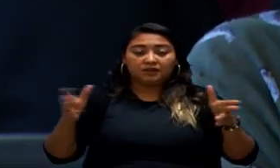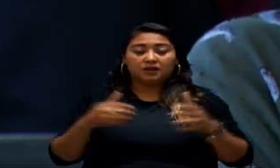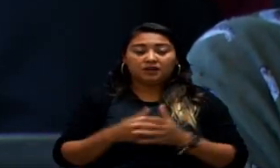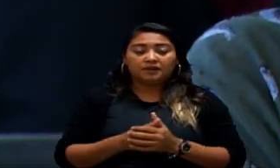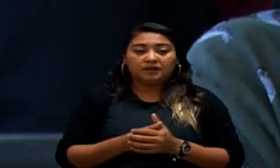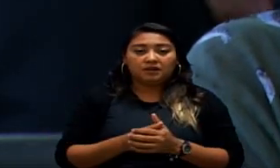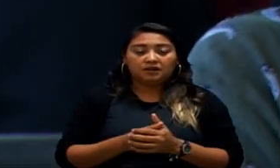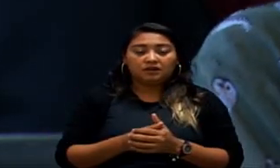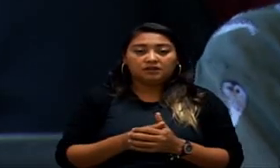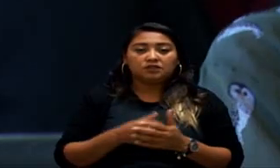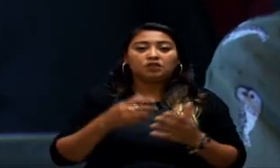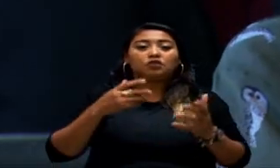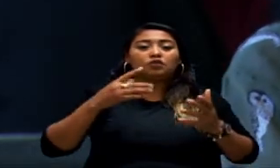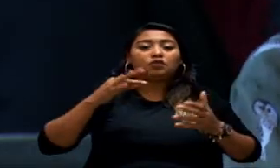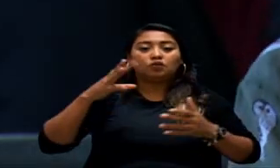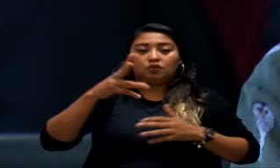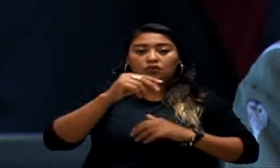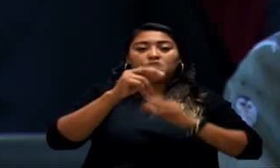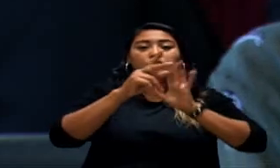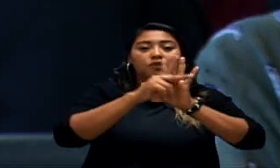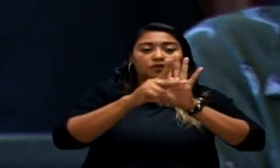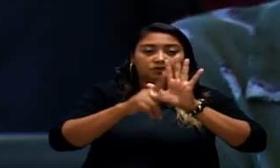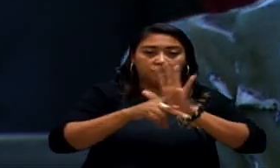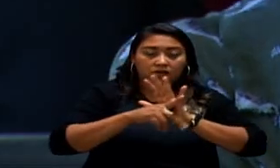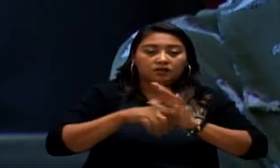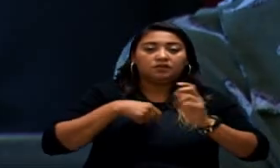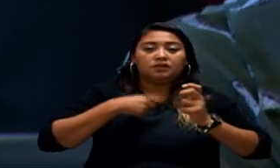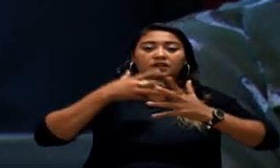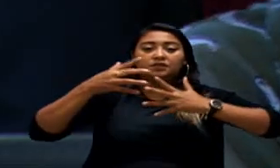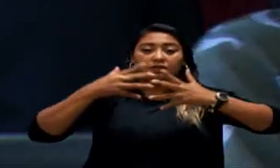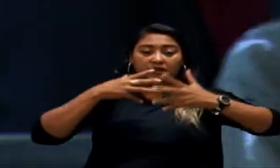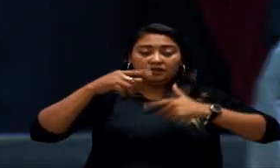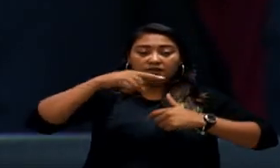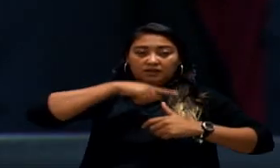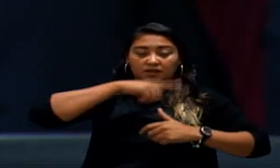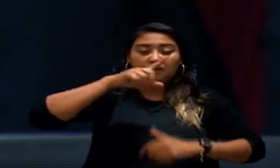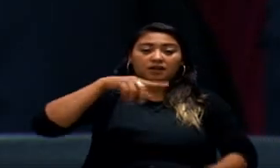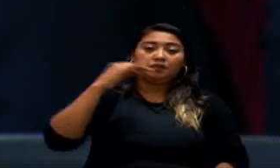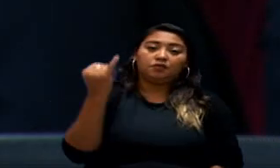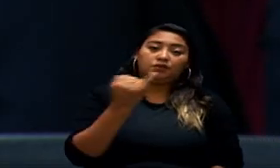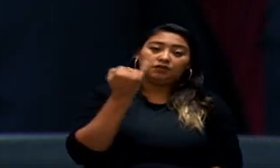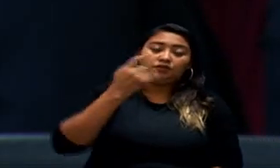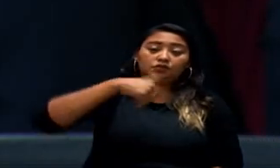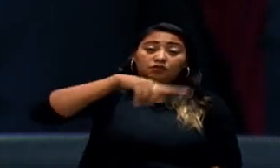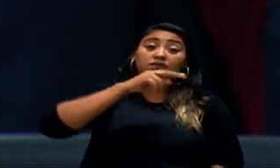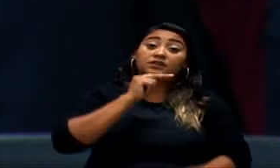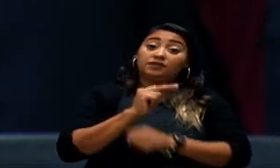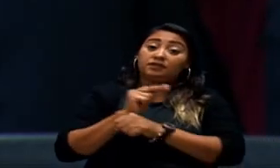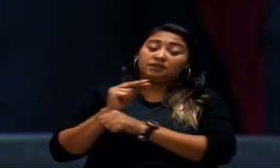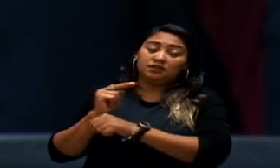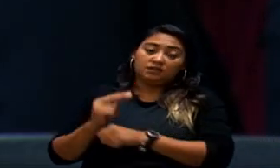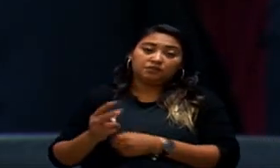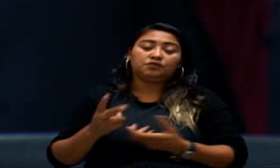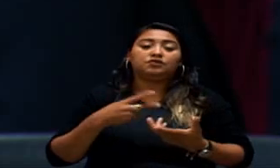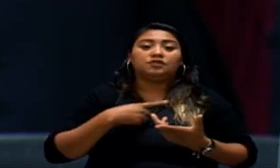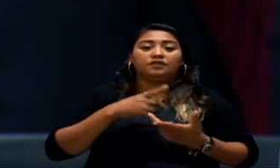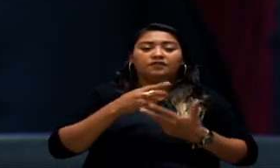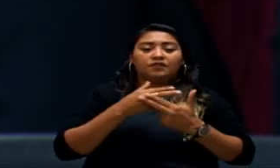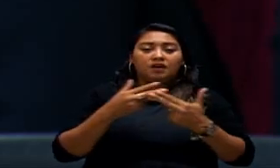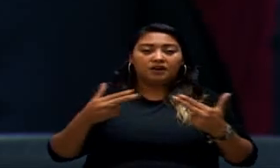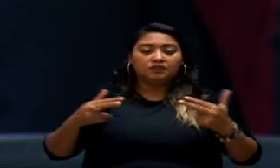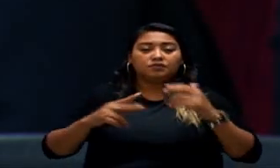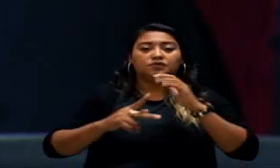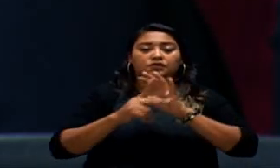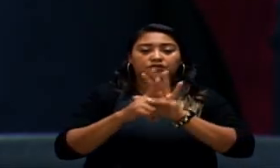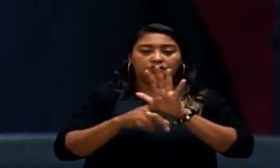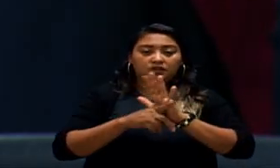Eu acho que não. Todo projeto que venha trazer transparência é importante, nós defendemos, nós trouxemos vários